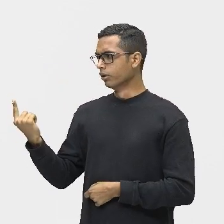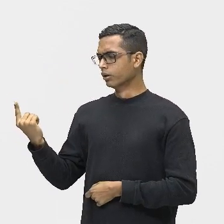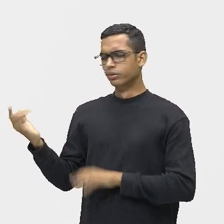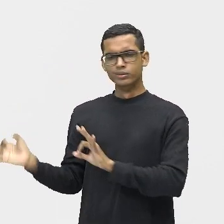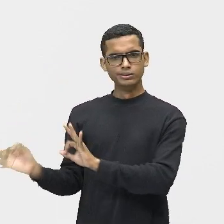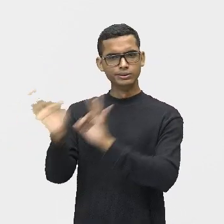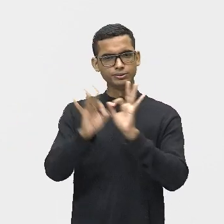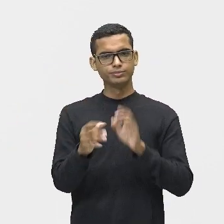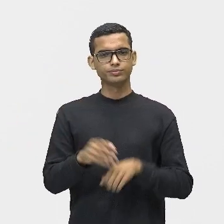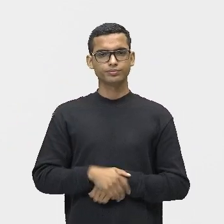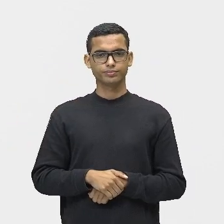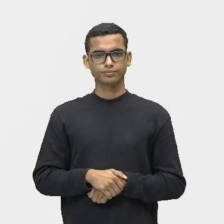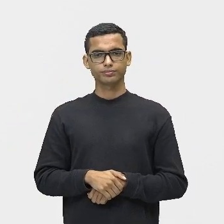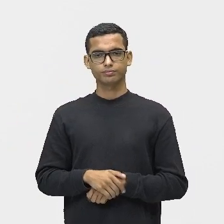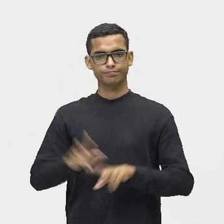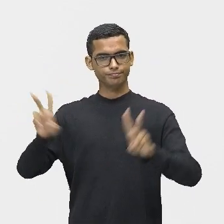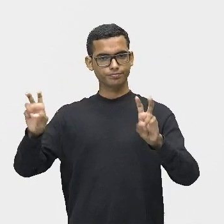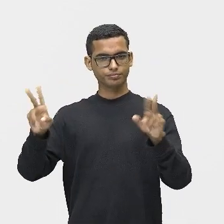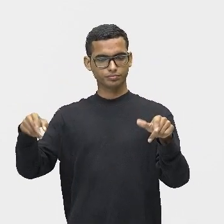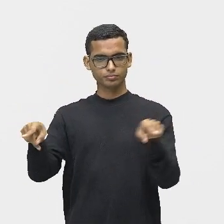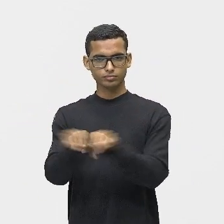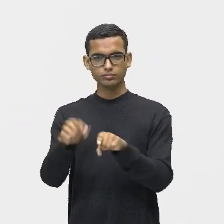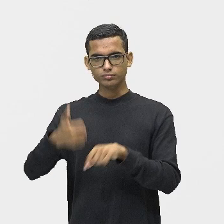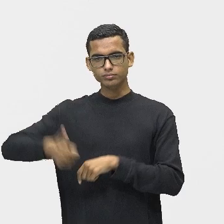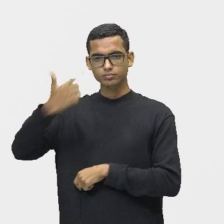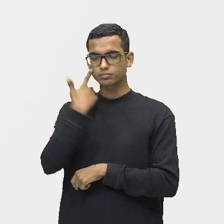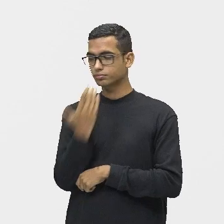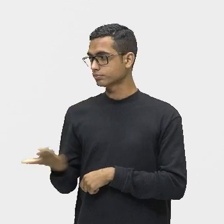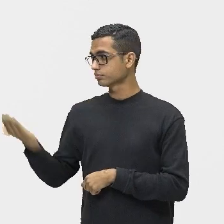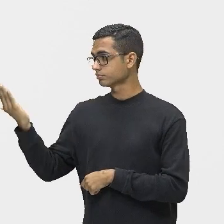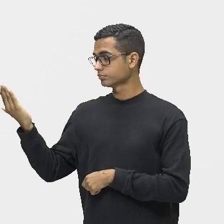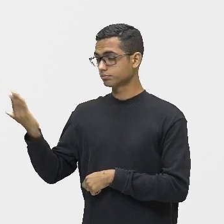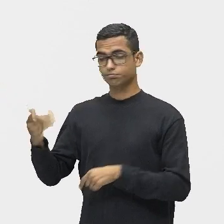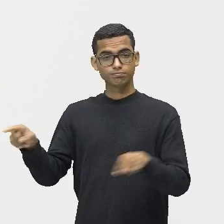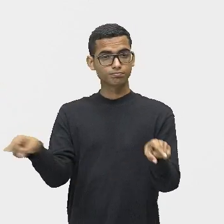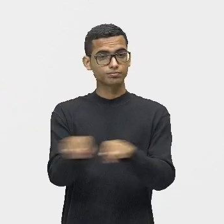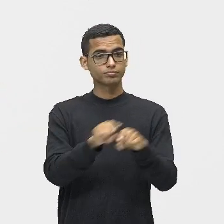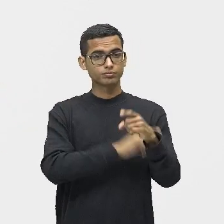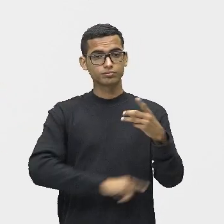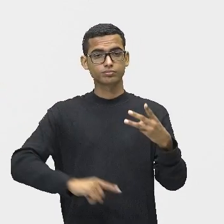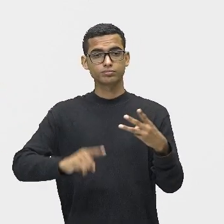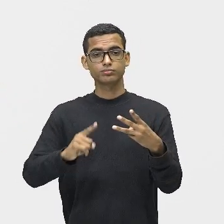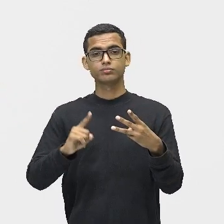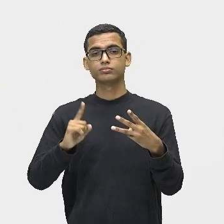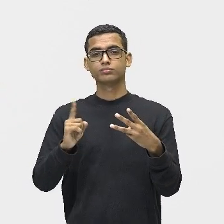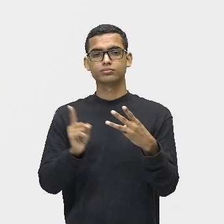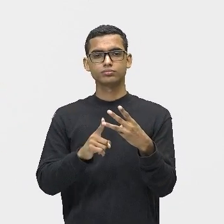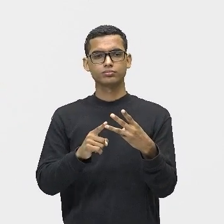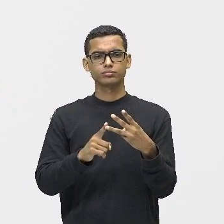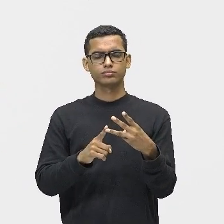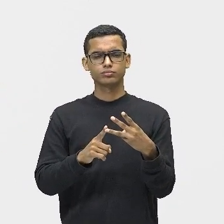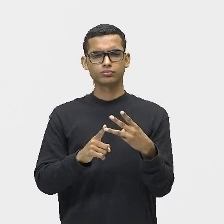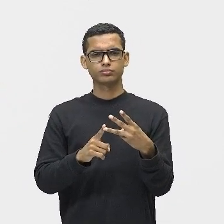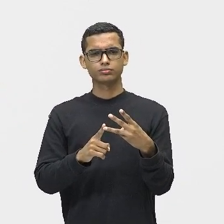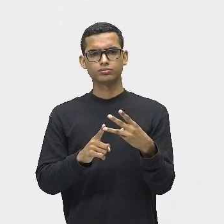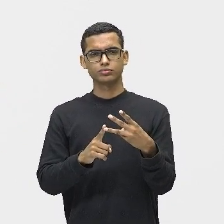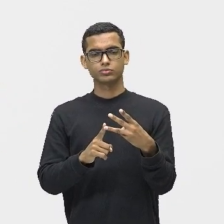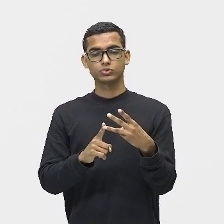e videogames com cenas violentas afetam o comportamento das crianças. E observe que o nosso debatedor se posiciona